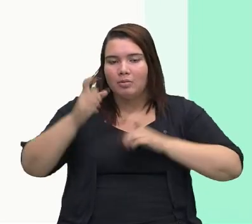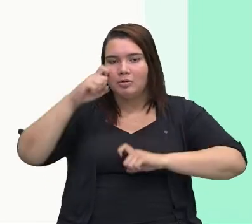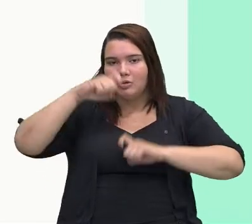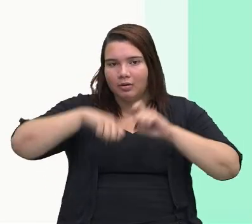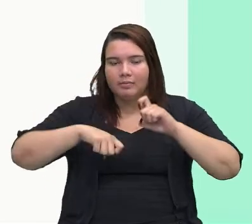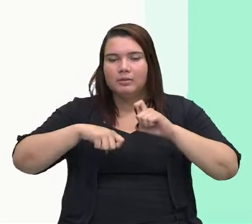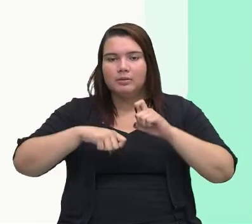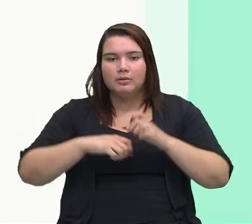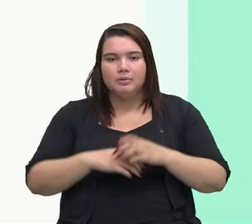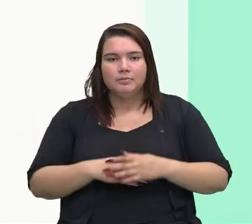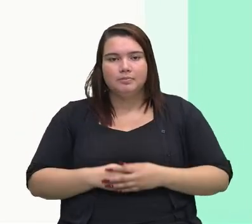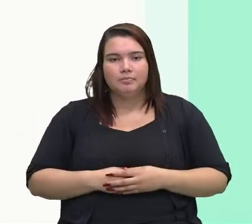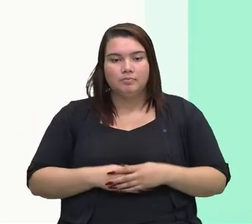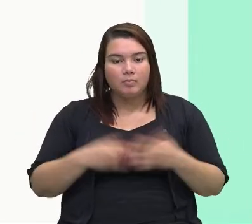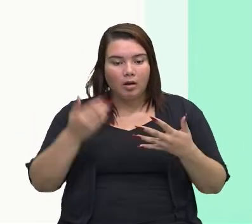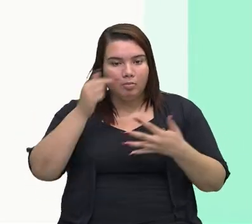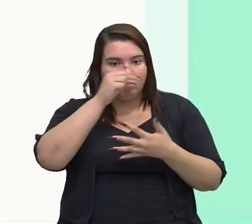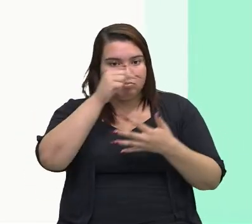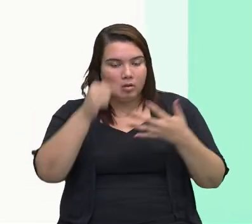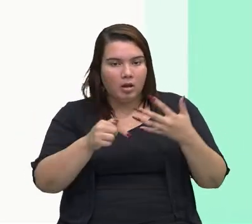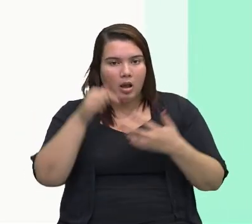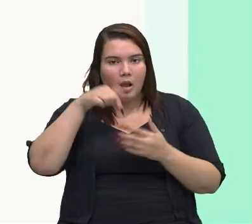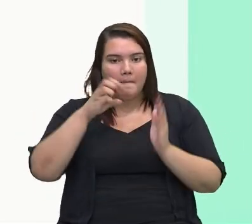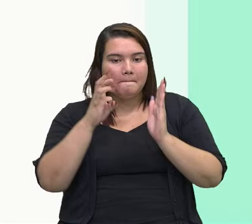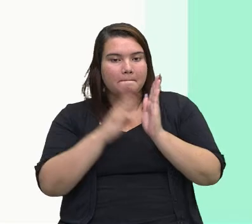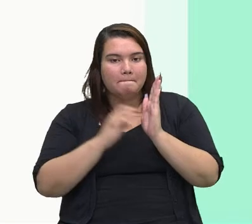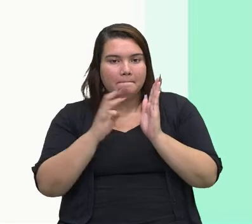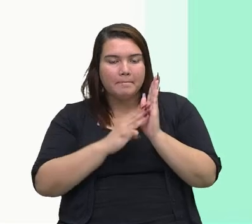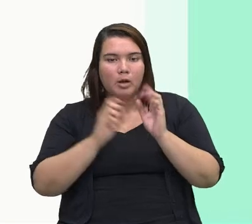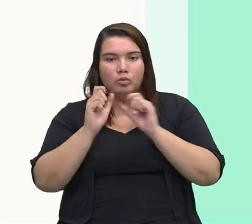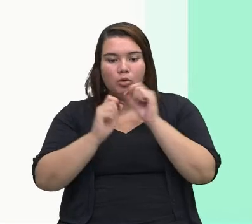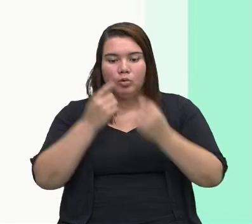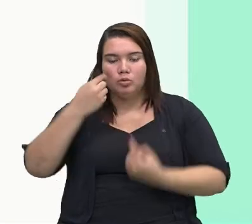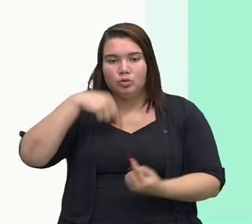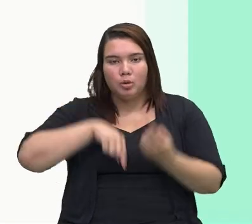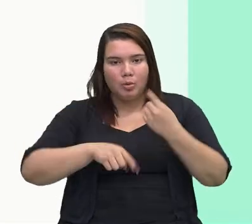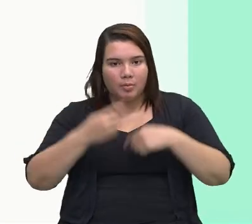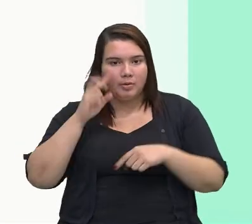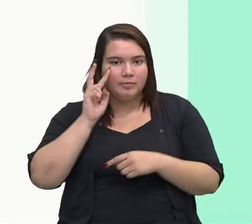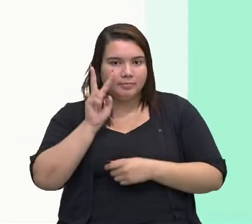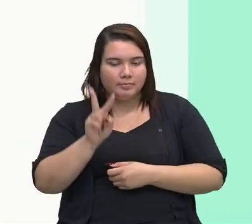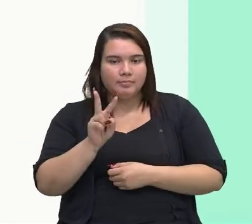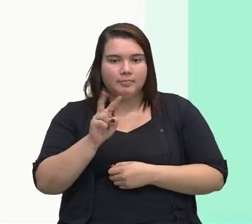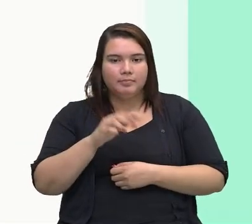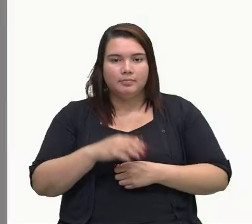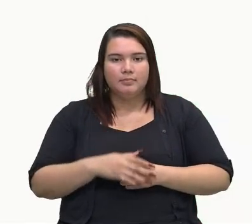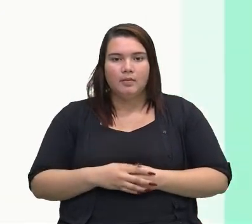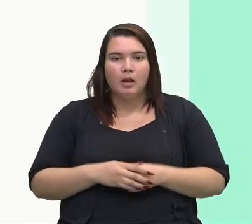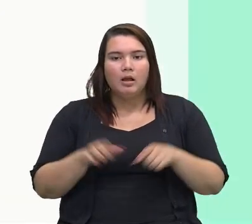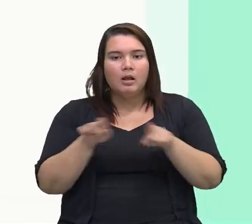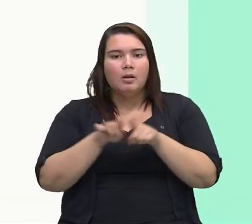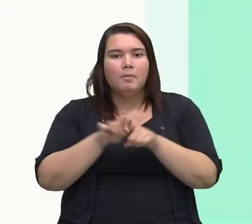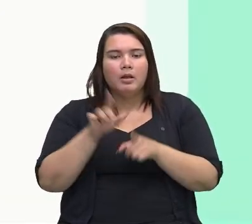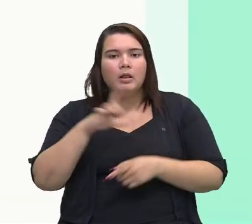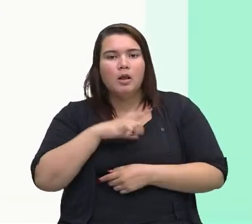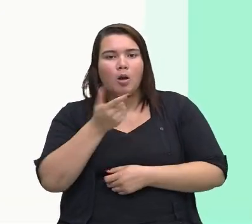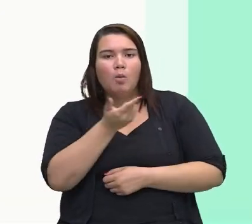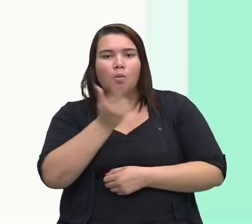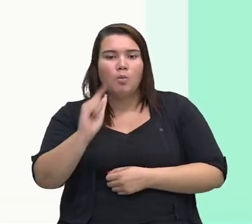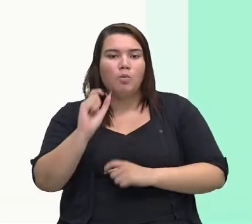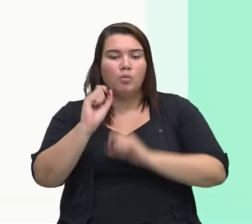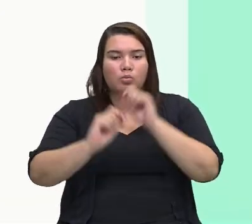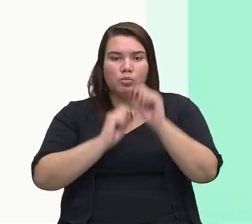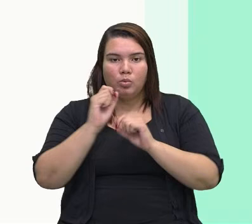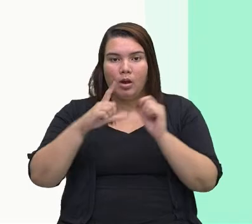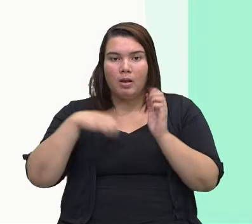gravidez indesejada. E esses aí são alguns dos métodos hormonais, como a gente pôde observar. Nós temos outros métodos, como os